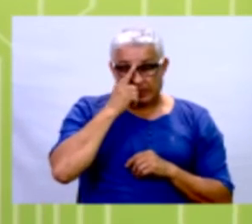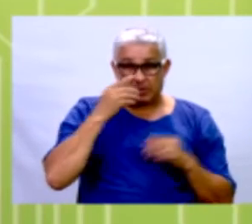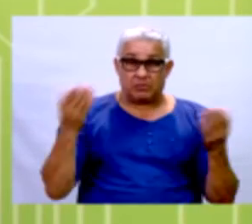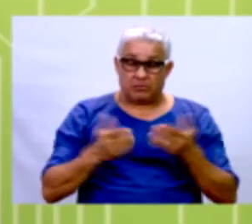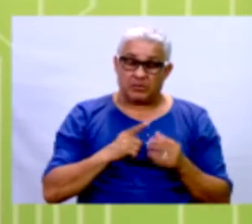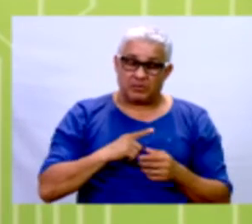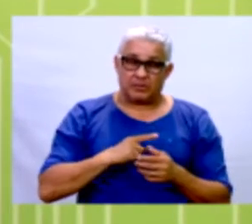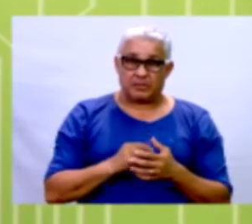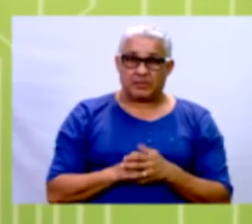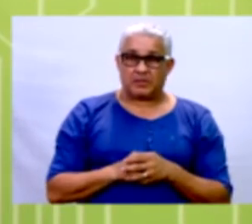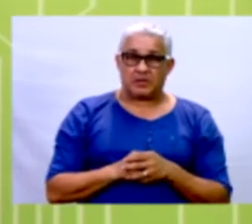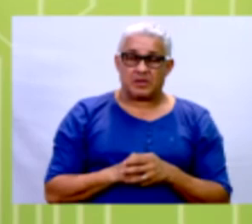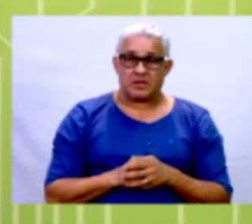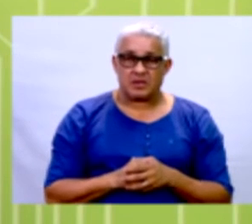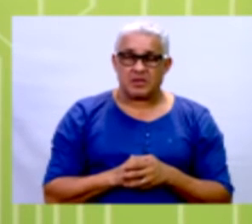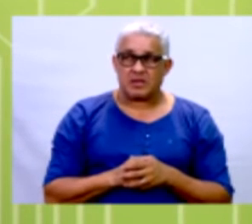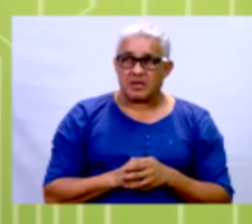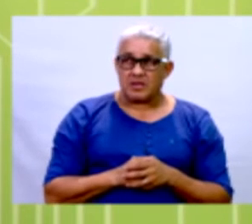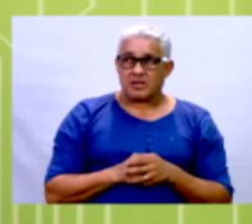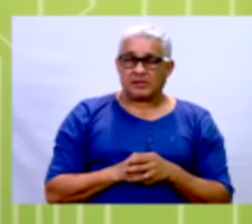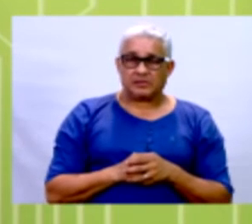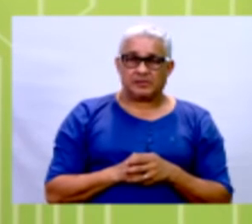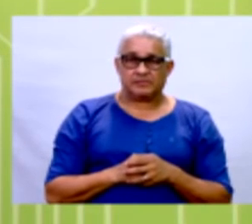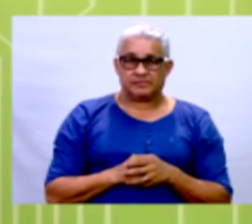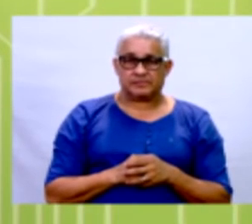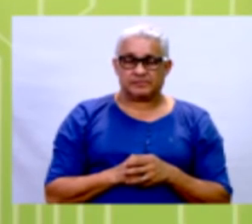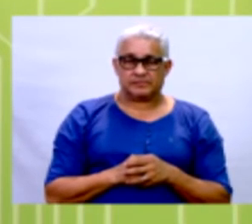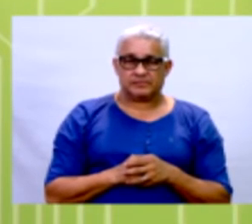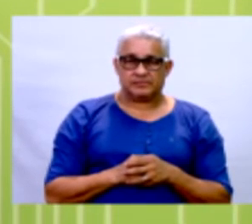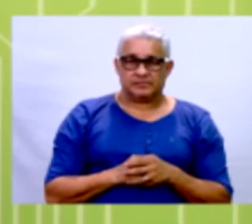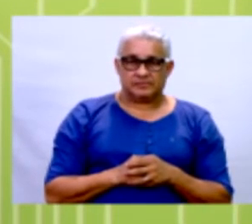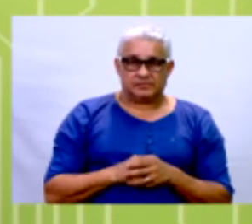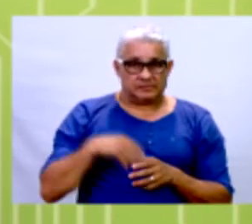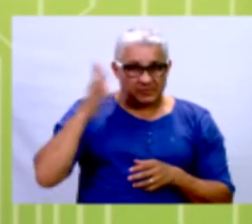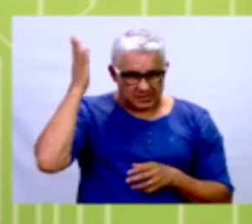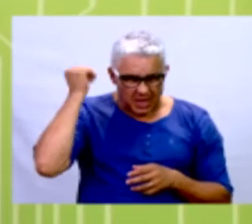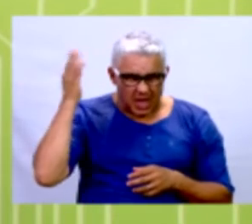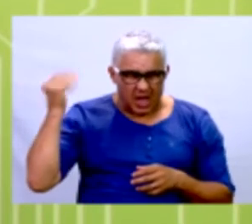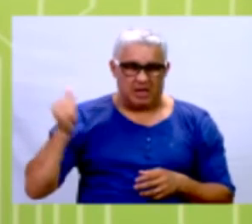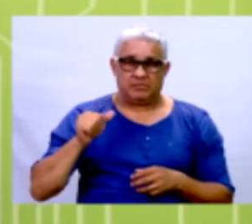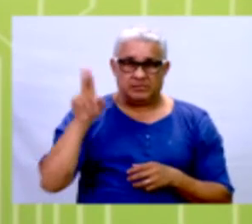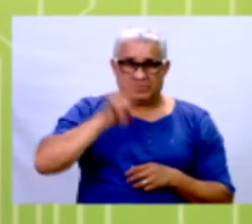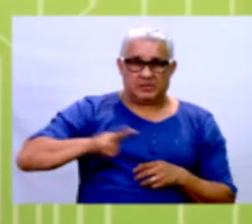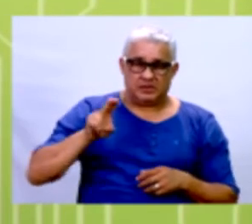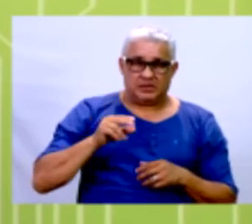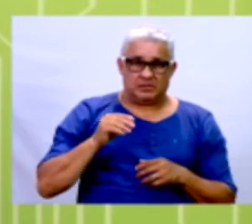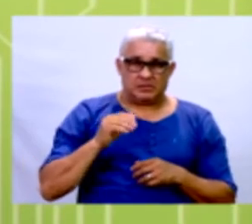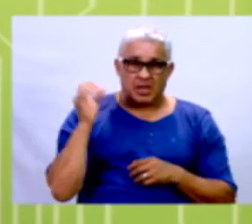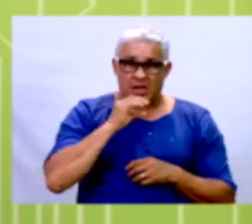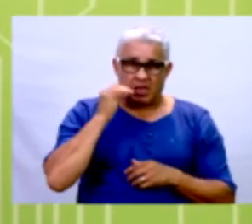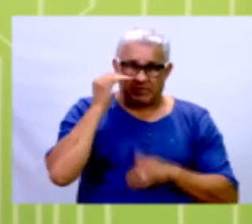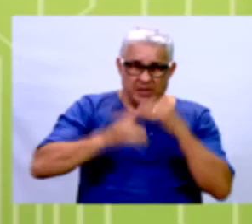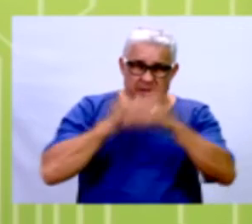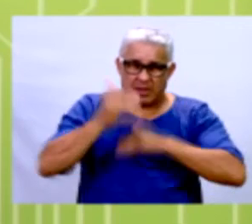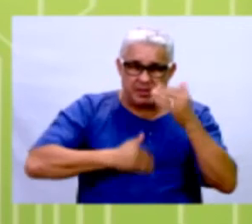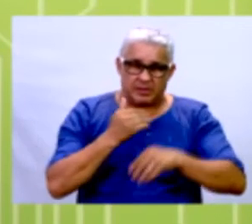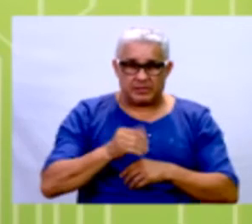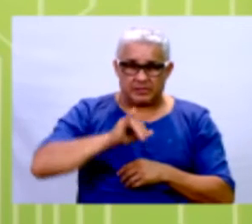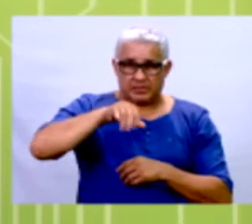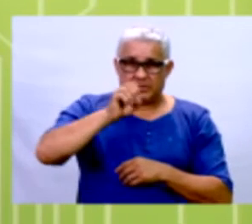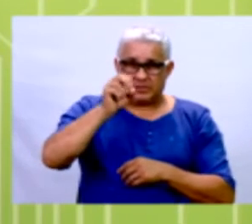existe, não vou dizer que é uma febre, mas em termos de desempenho, o JSON vem se mostrando